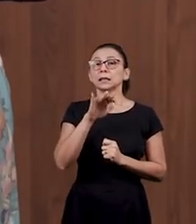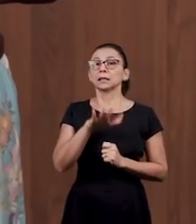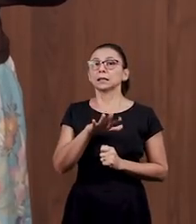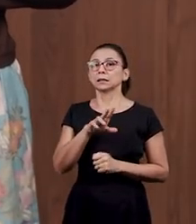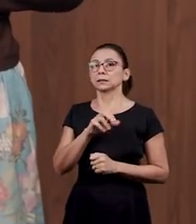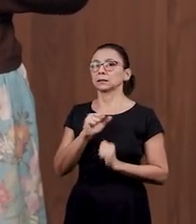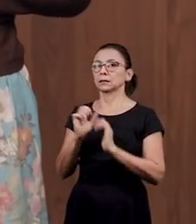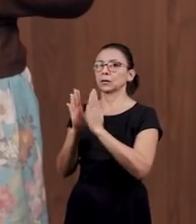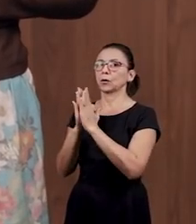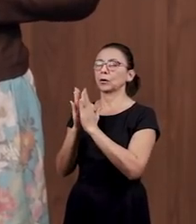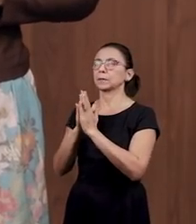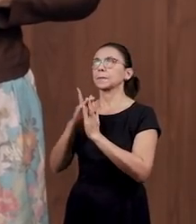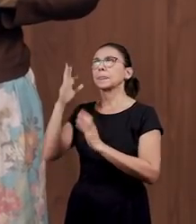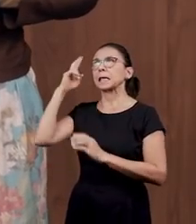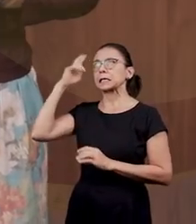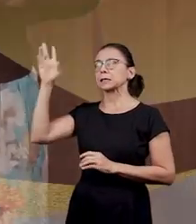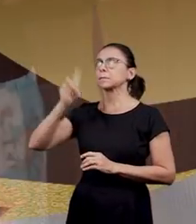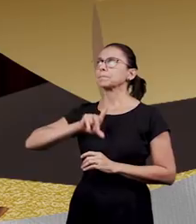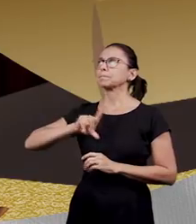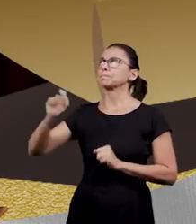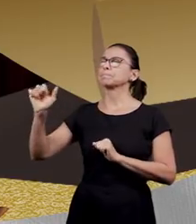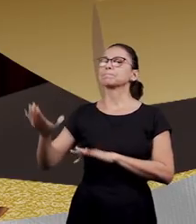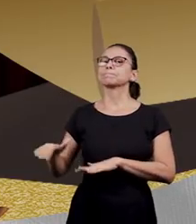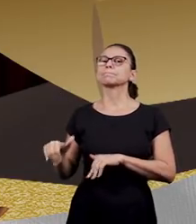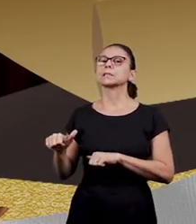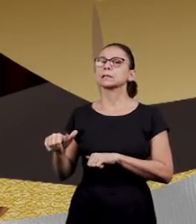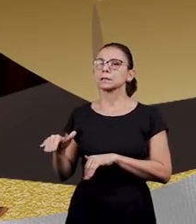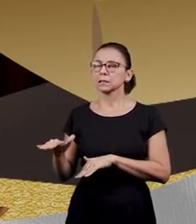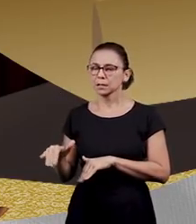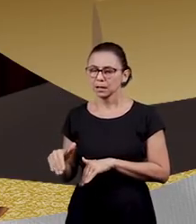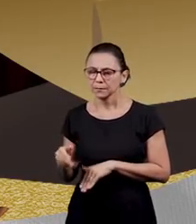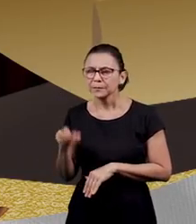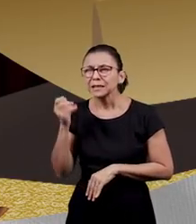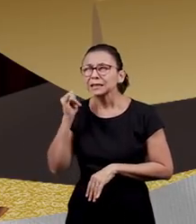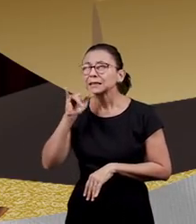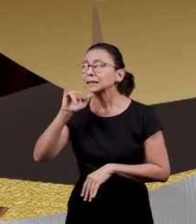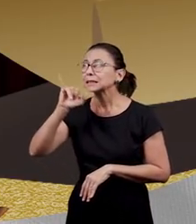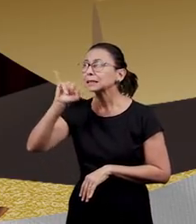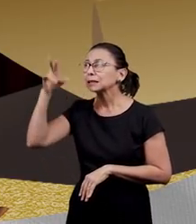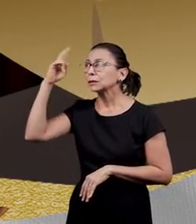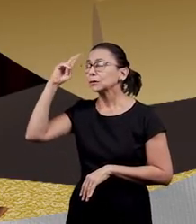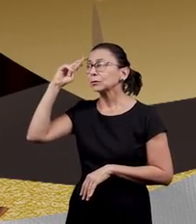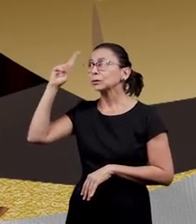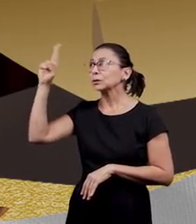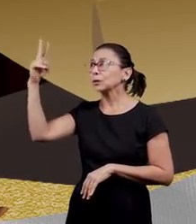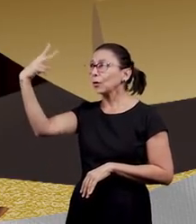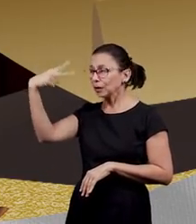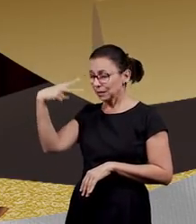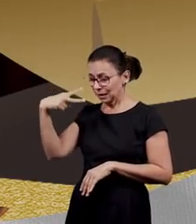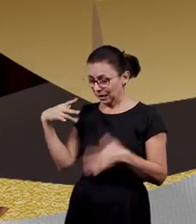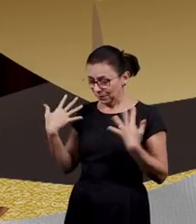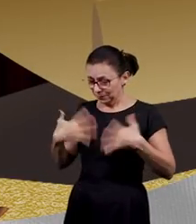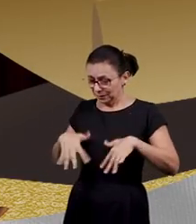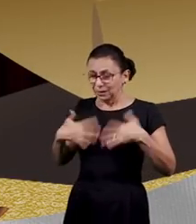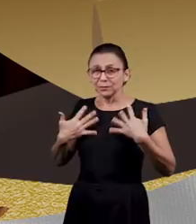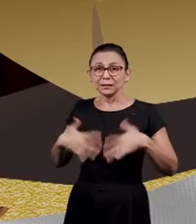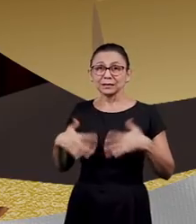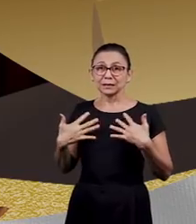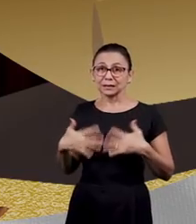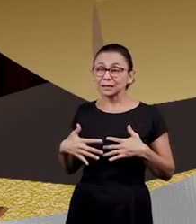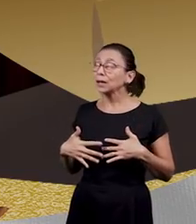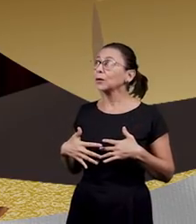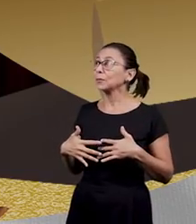assim: Senhor, Deus dos exércitos, se tu atentares para a aflição da tua serva